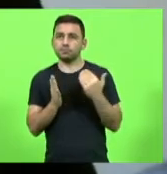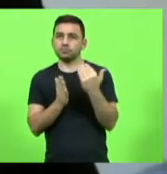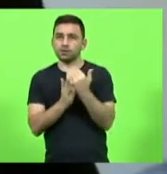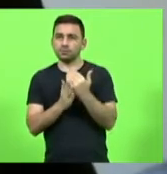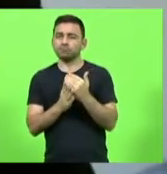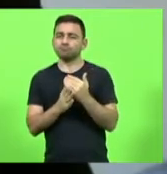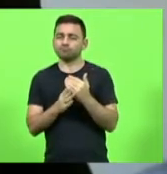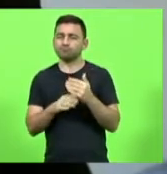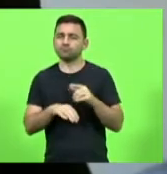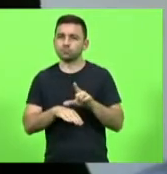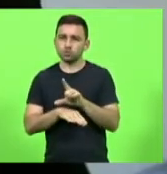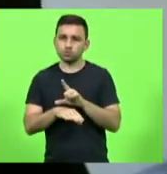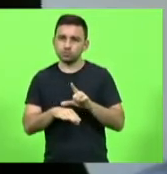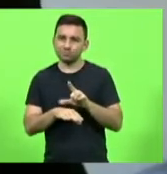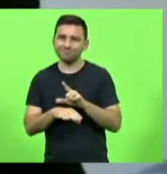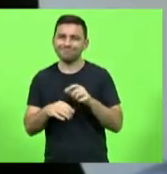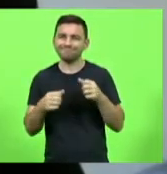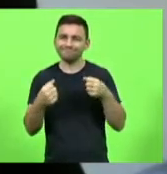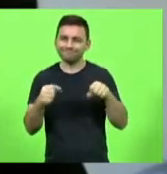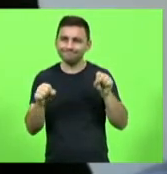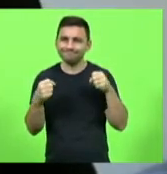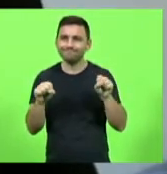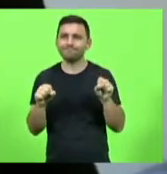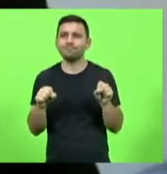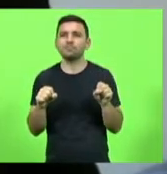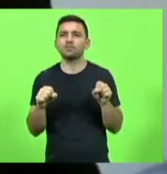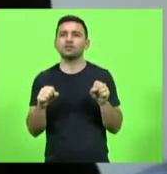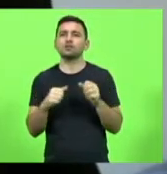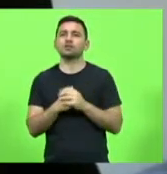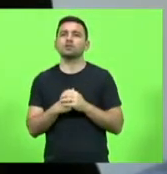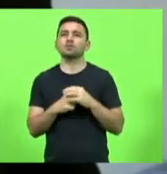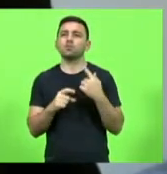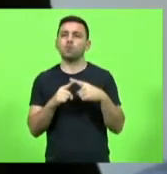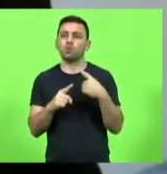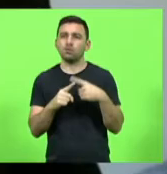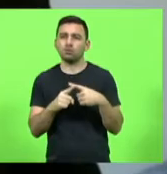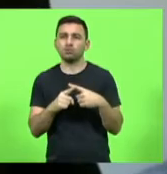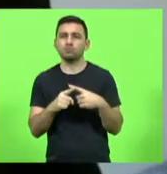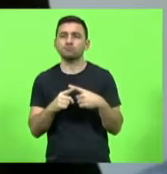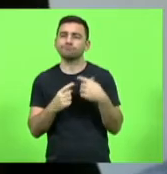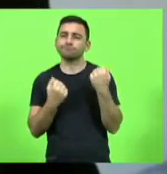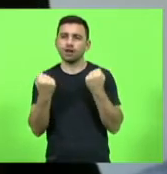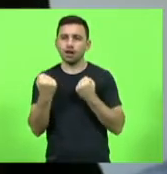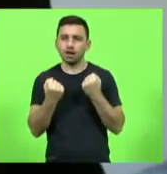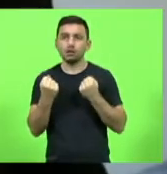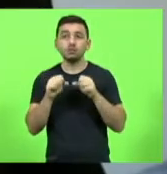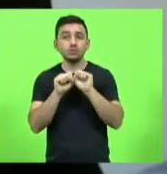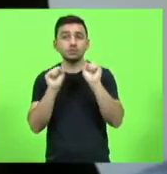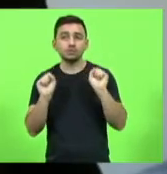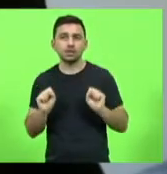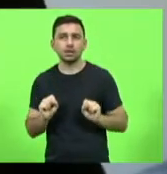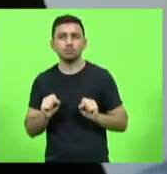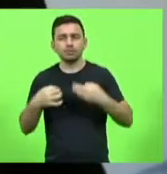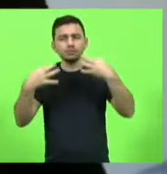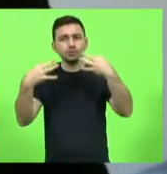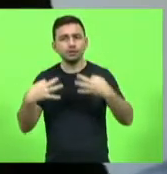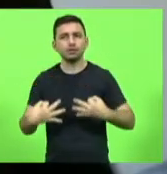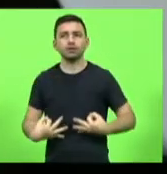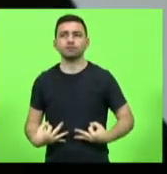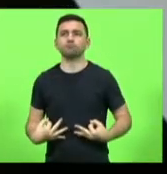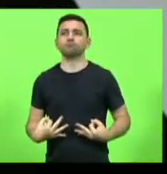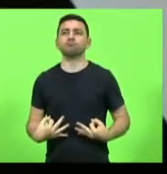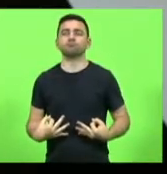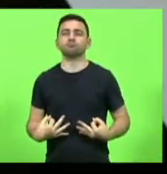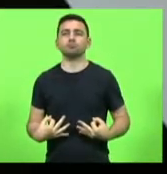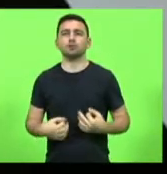logística modal que são as motos diante da trafegabilidade de um sistema mais educado, um sistema melhor